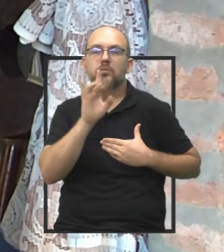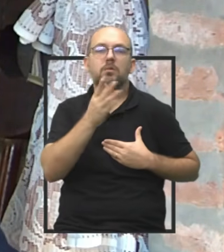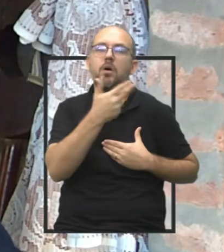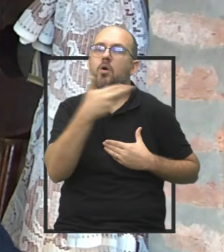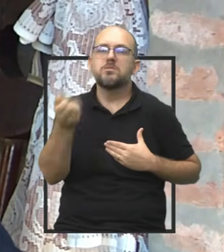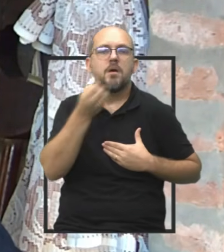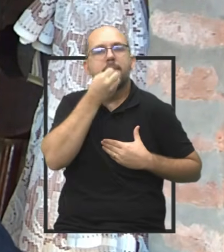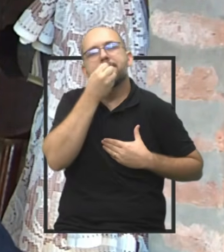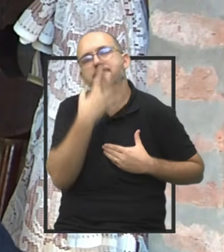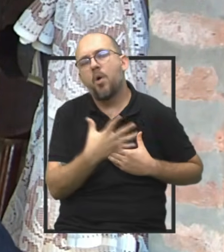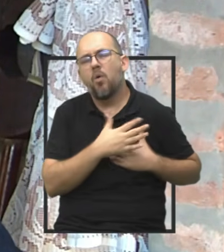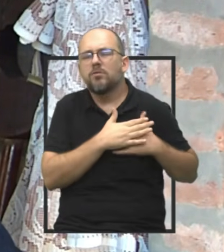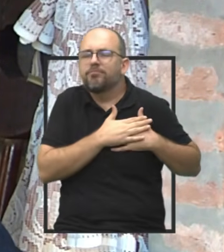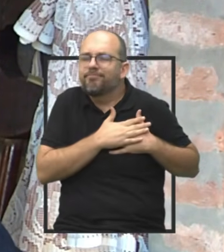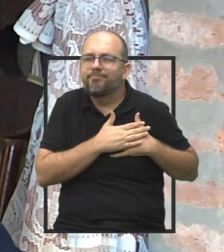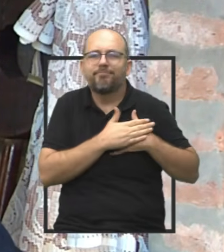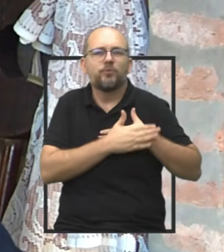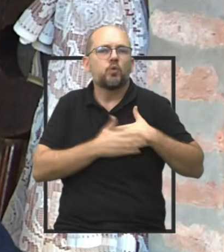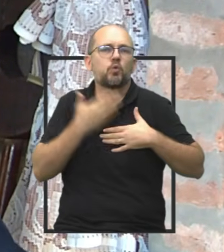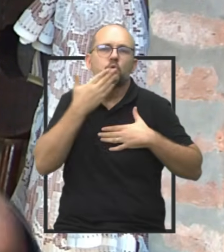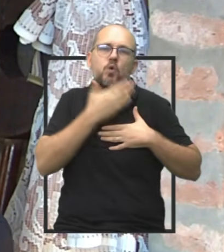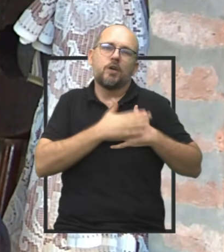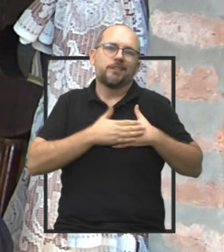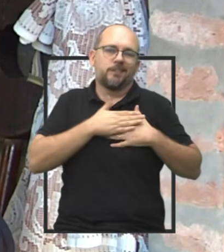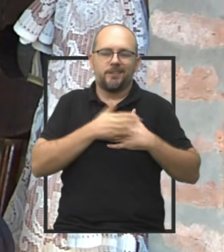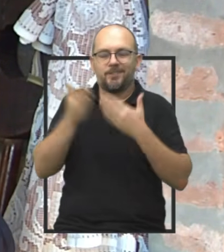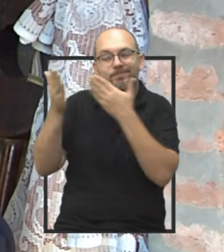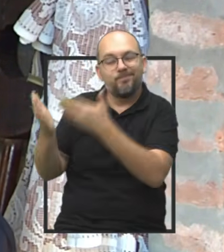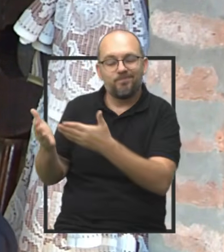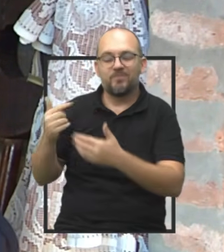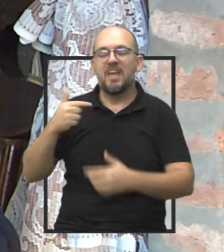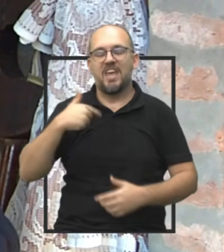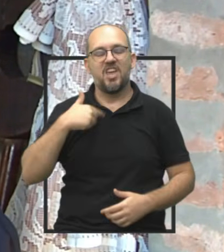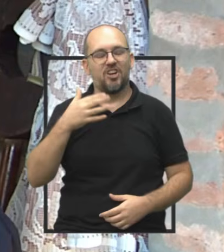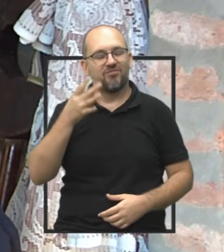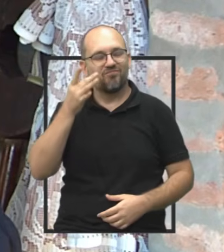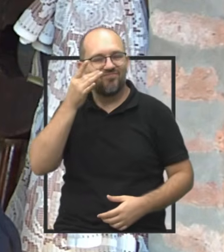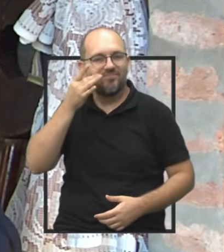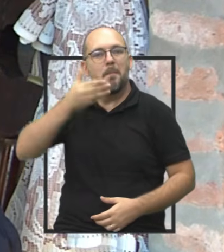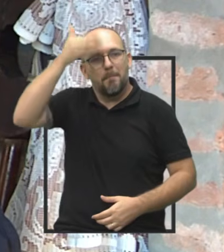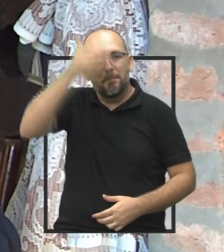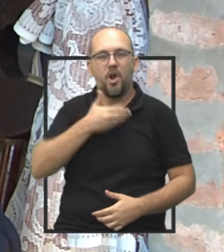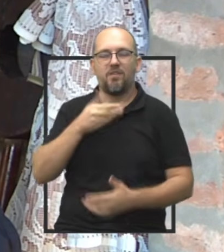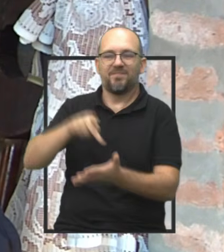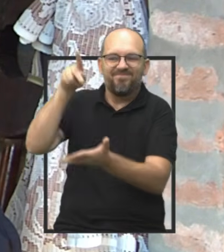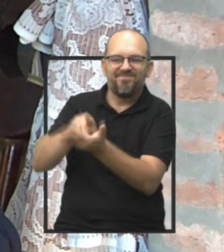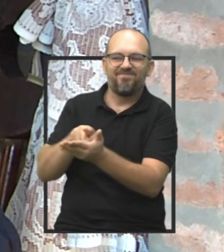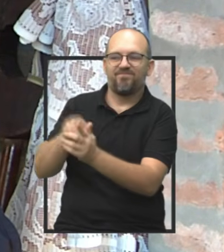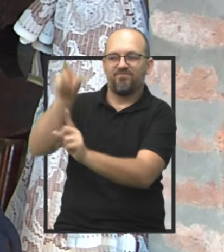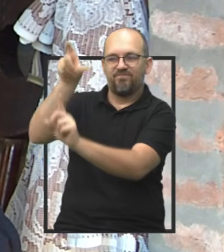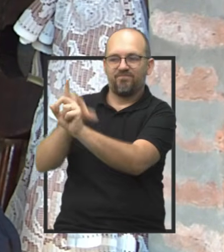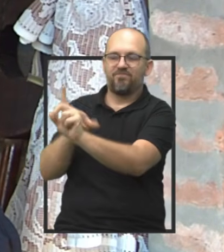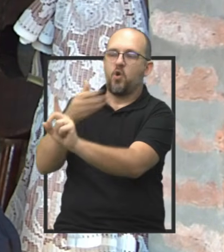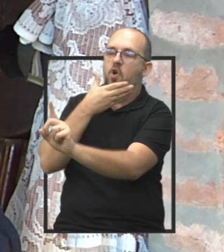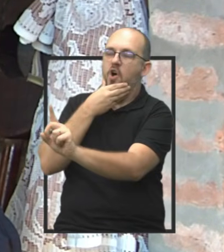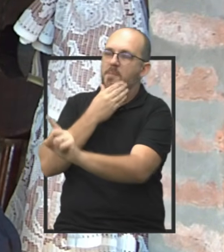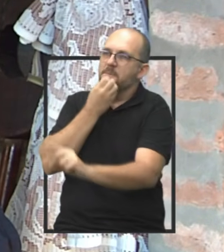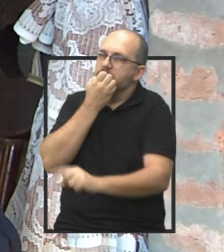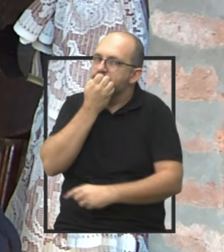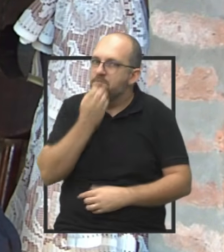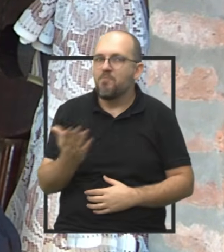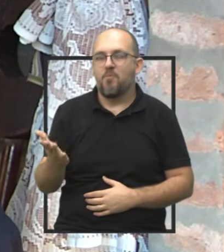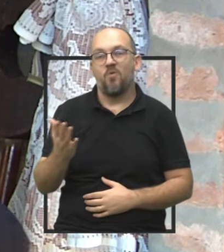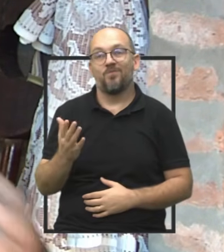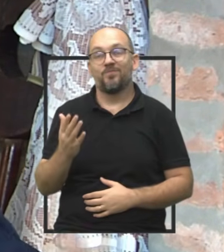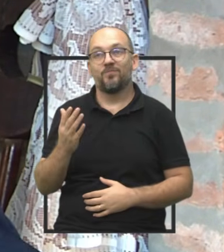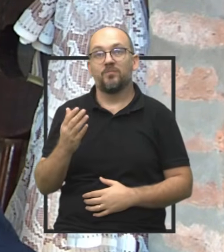tinha coisa boa. Só tinha coisa boa. E eu sou testemunha disso. Eu sou